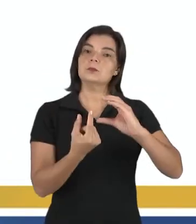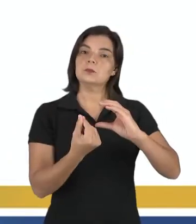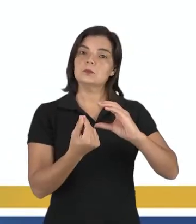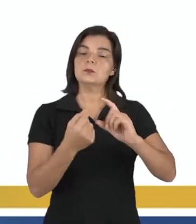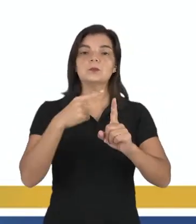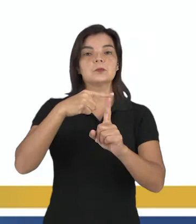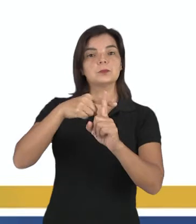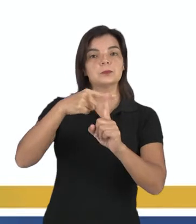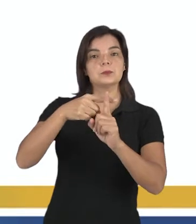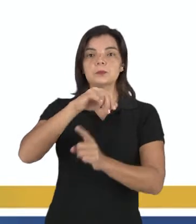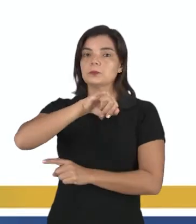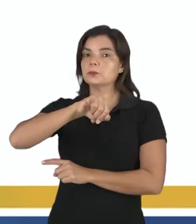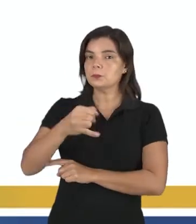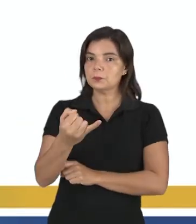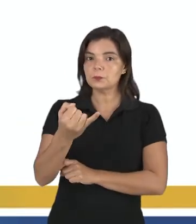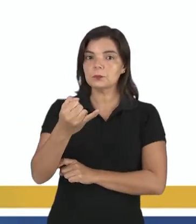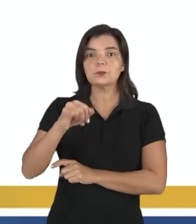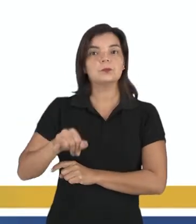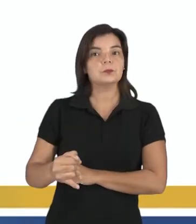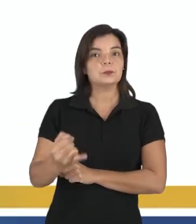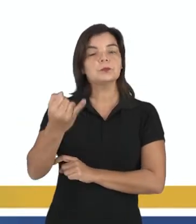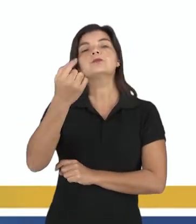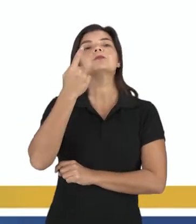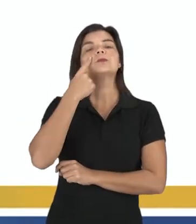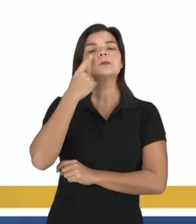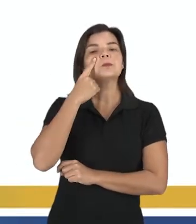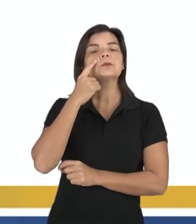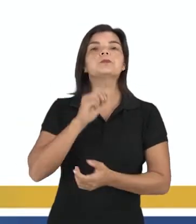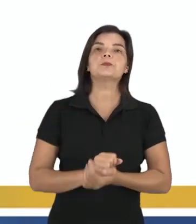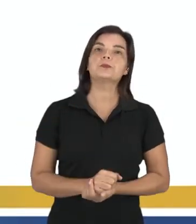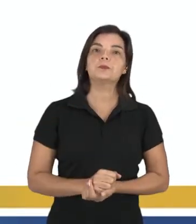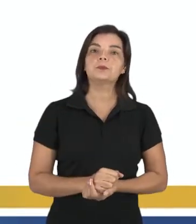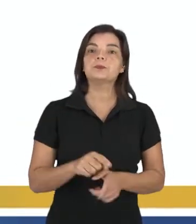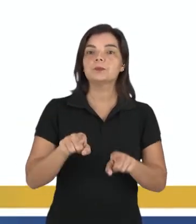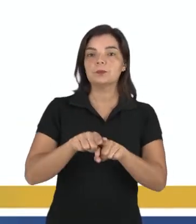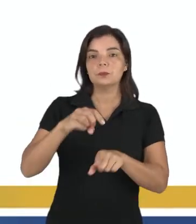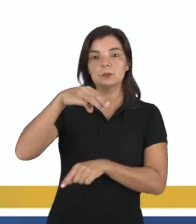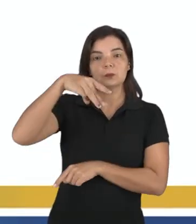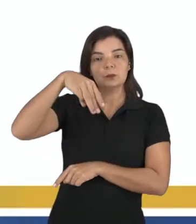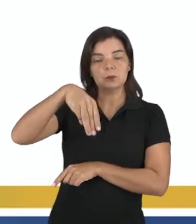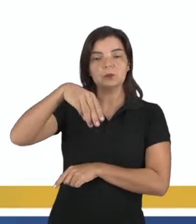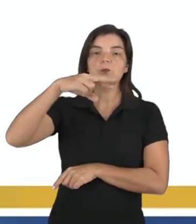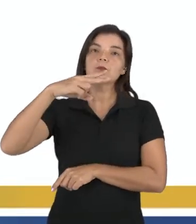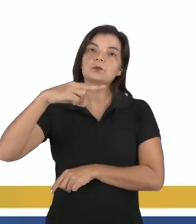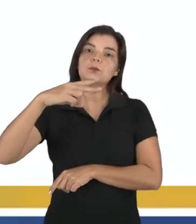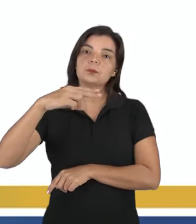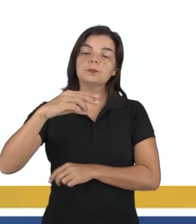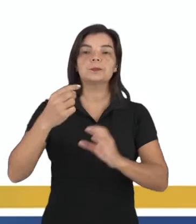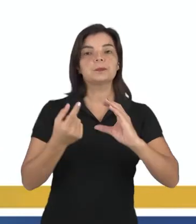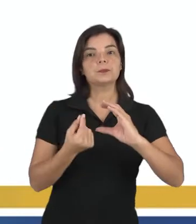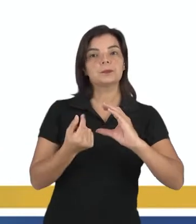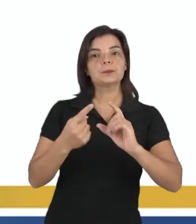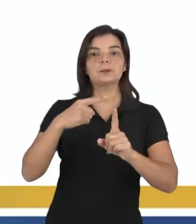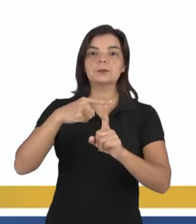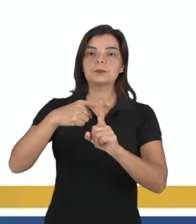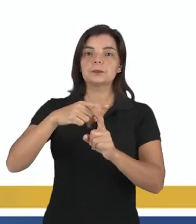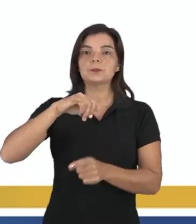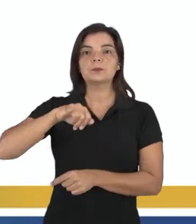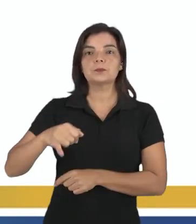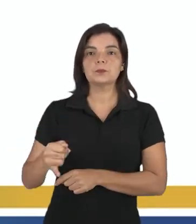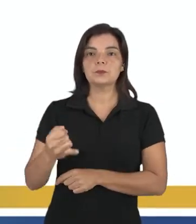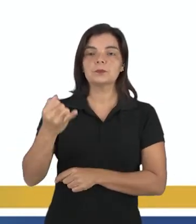o juro. E aí, como vocês veem na fórmula, nós temos aí que o montante é igual ao capital mais o